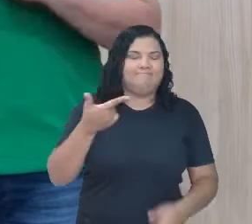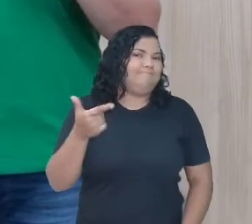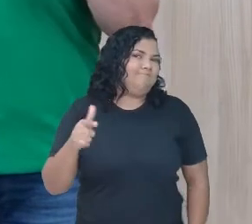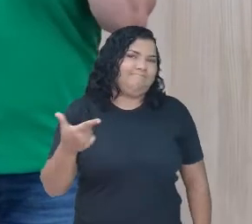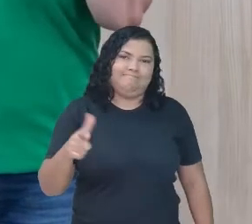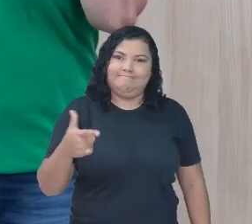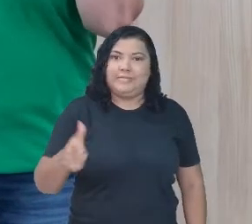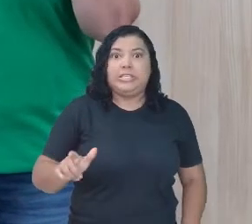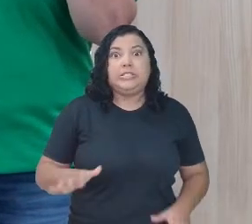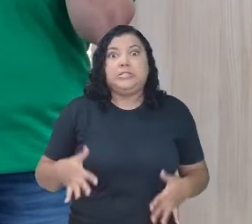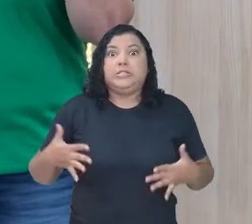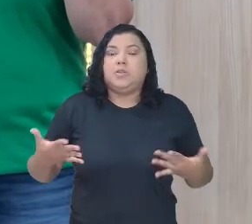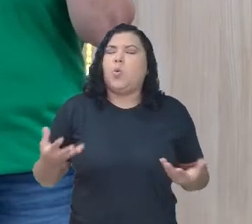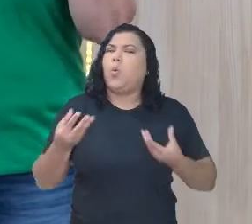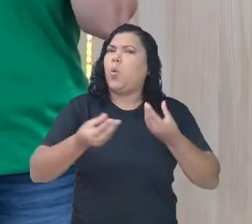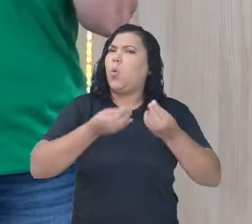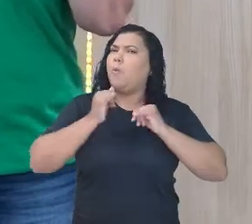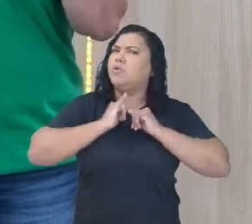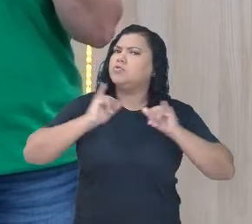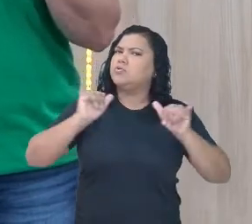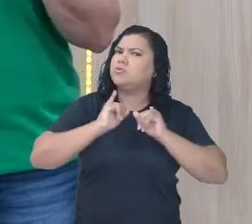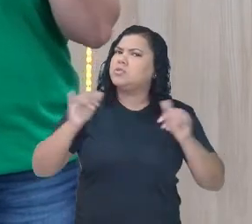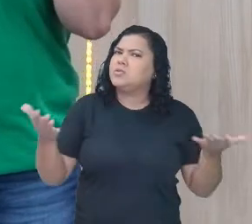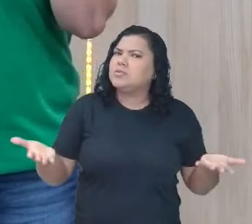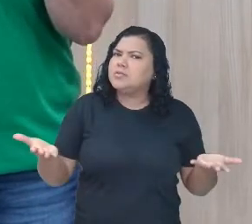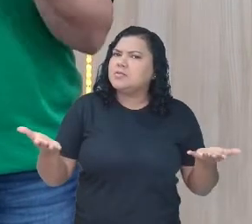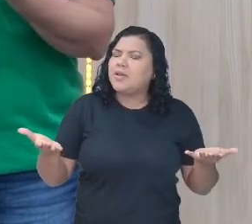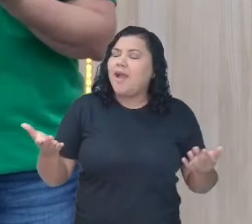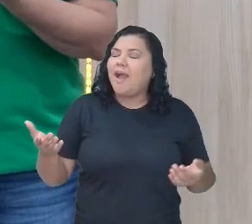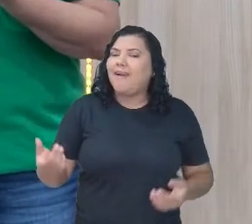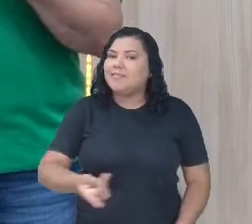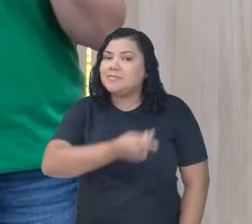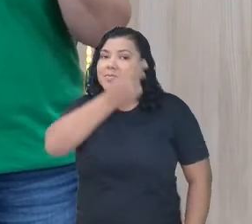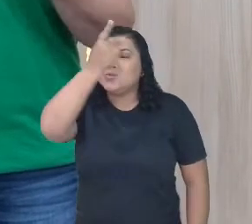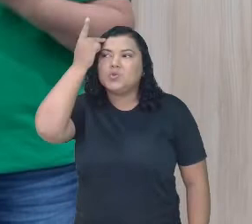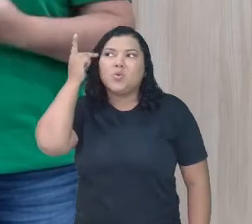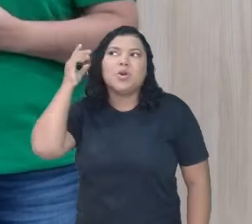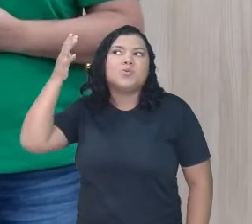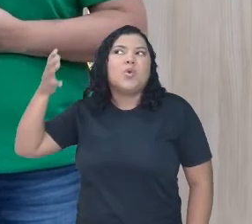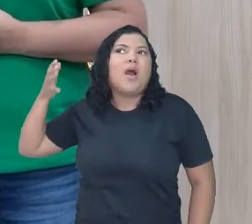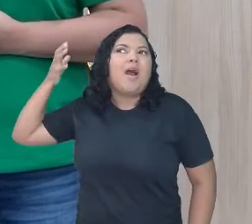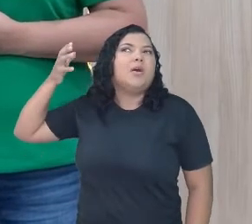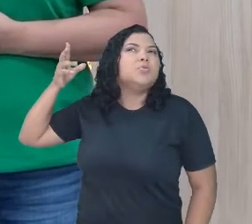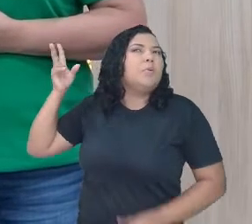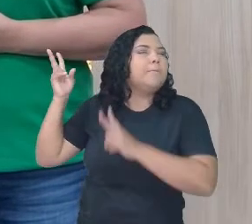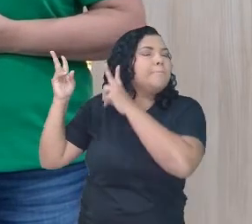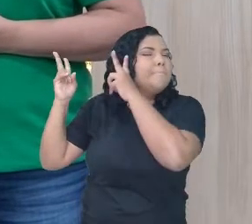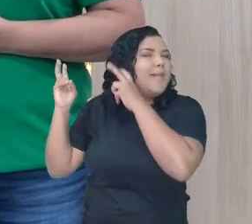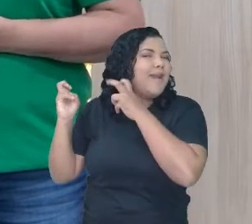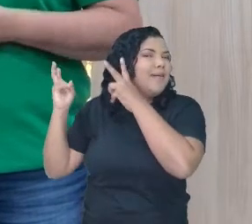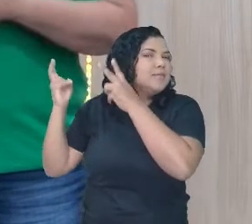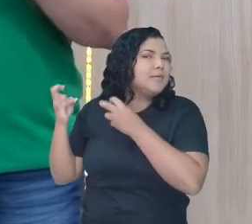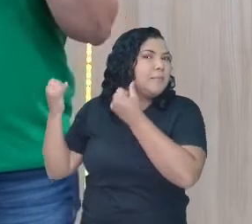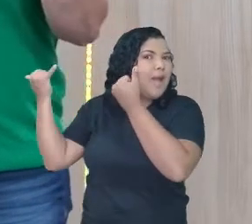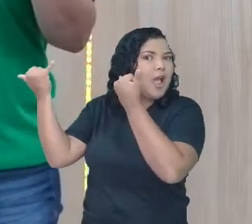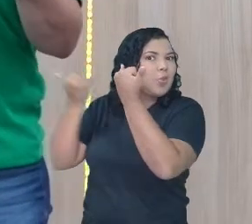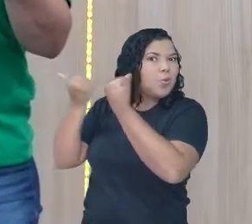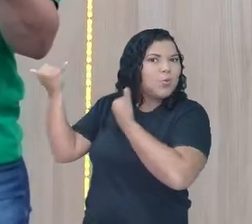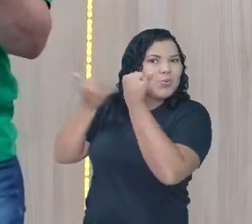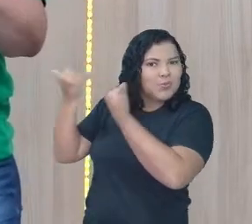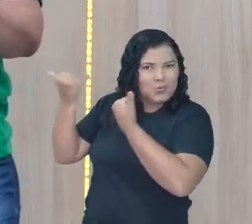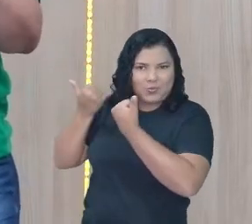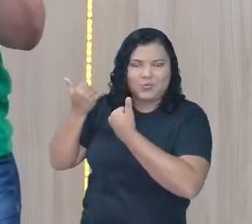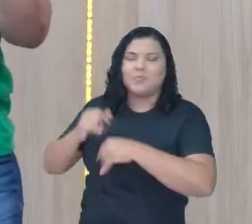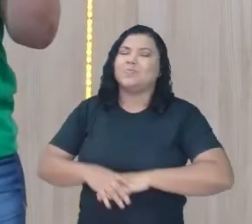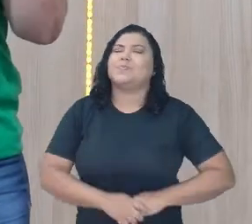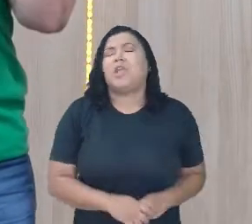aí, as notícias eram ouvidas, escutadas pelo rádio. Então era